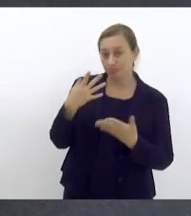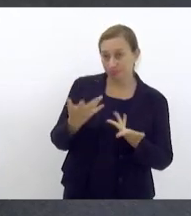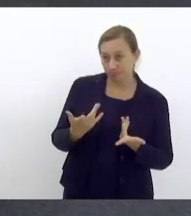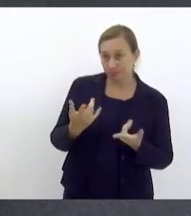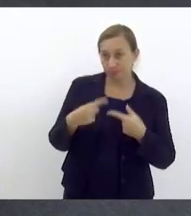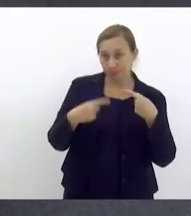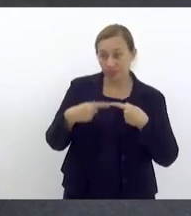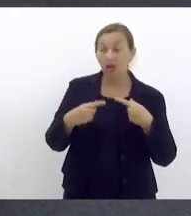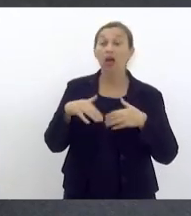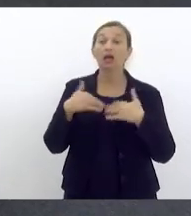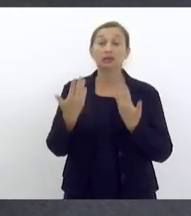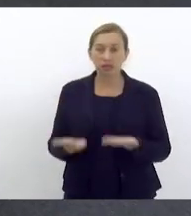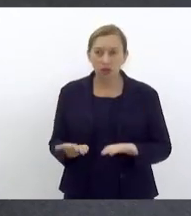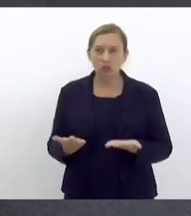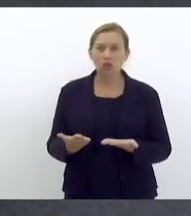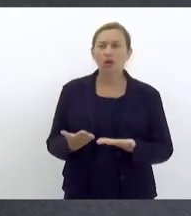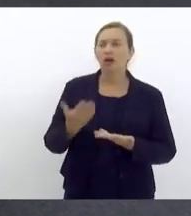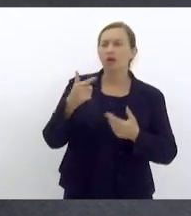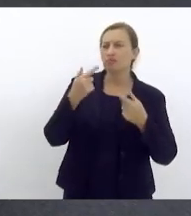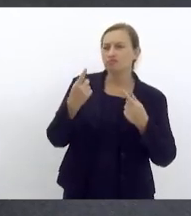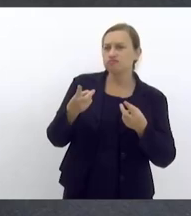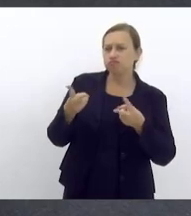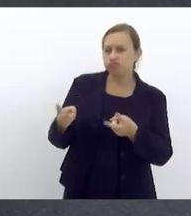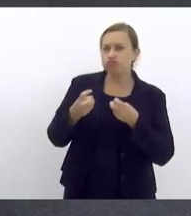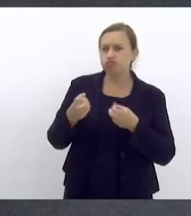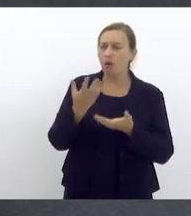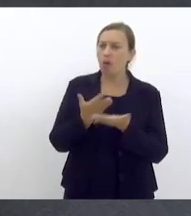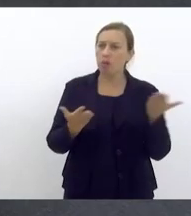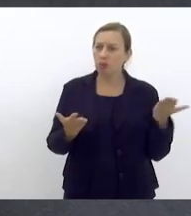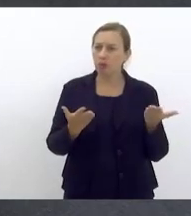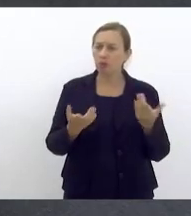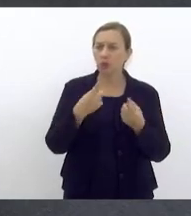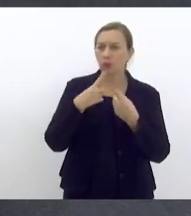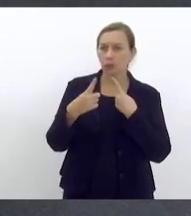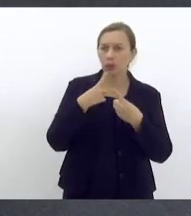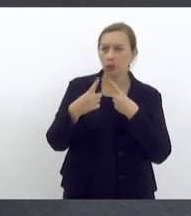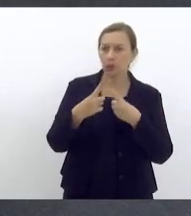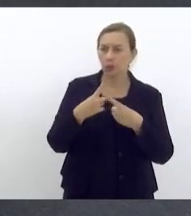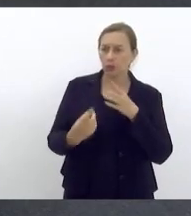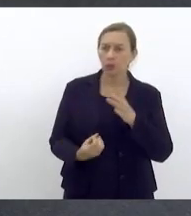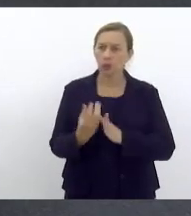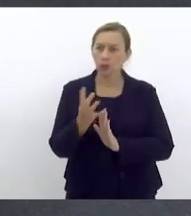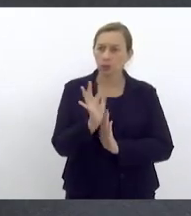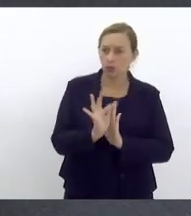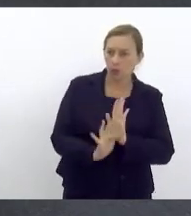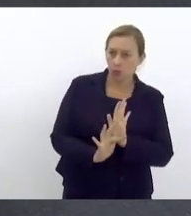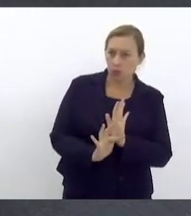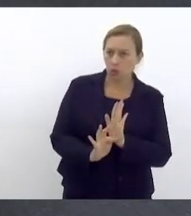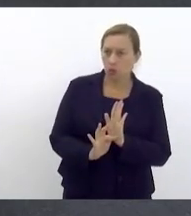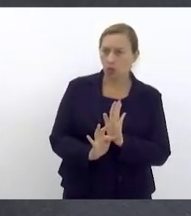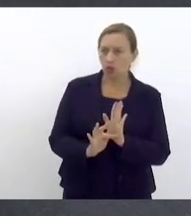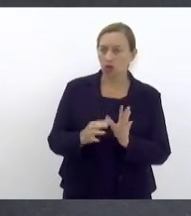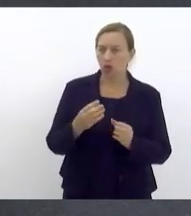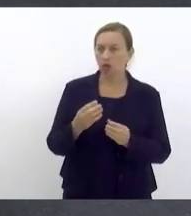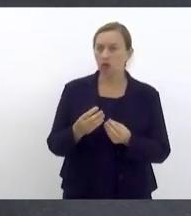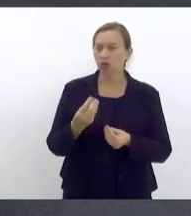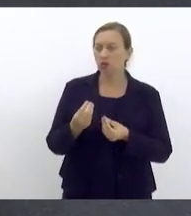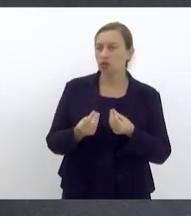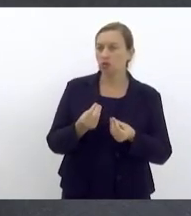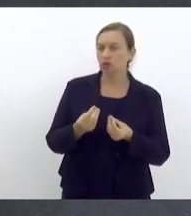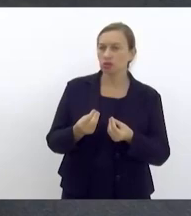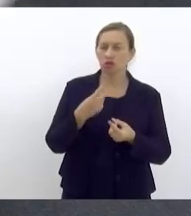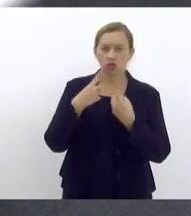então percebendo que a gente perdeu a discussão na composição do texto e com o máximo respeito a forma como a discussão foi feita